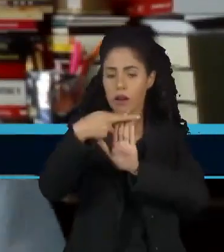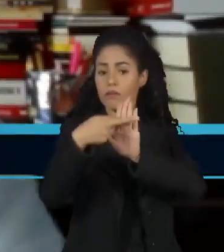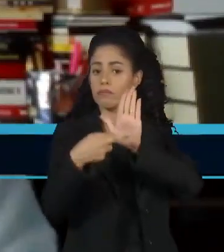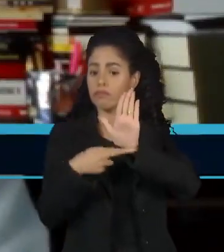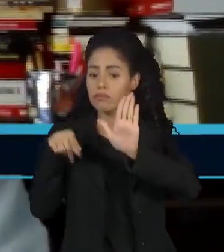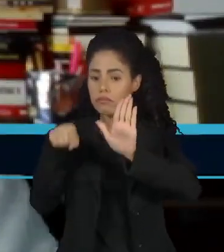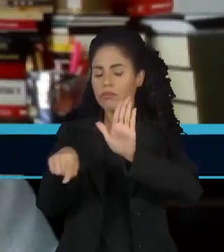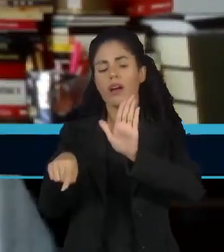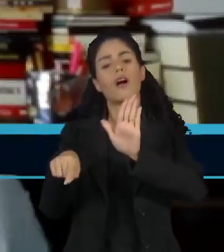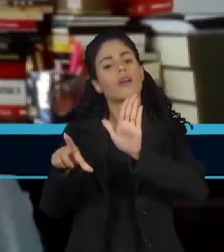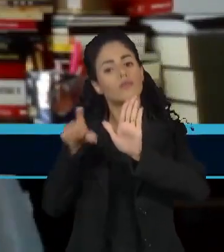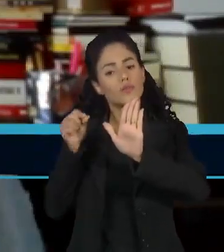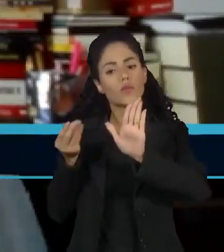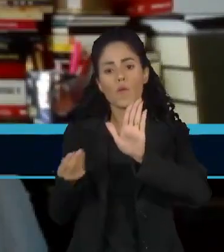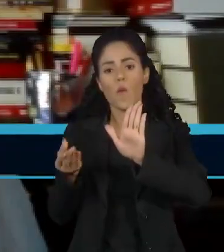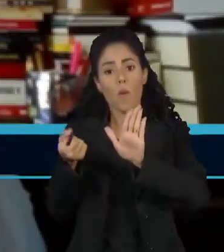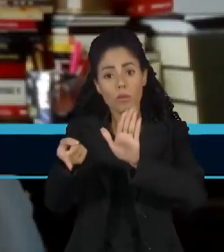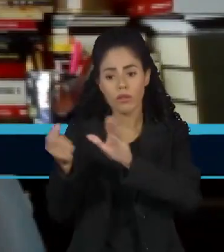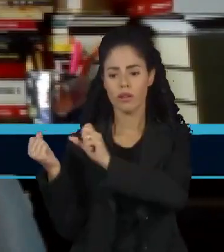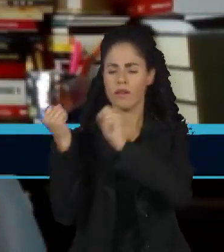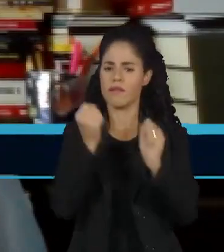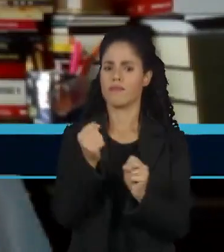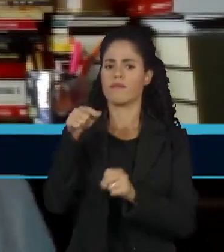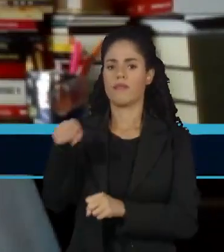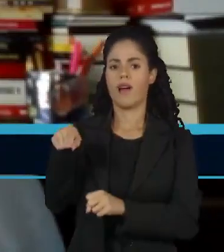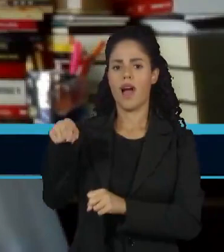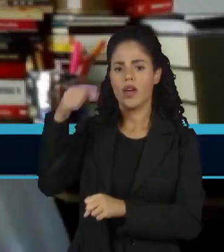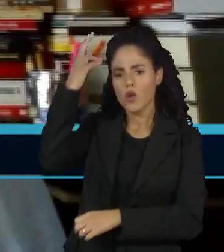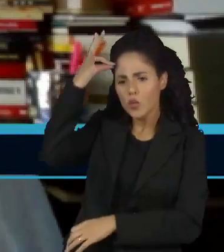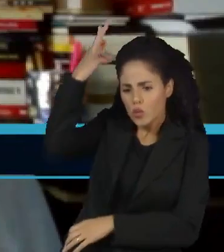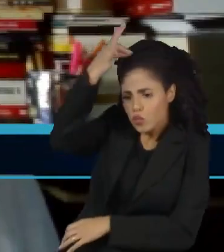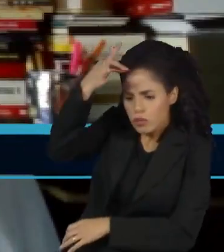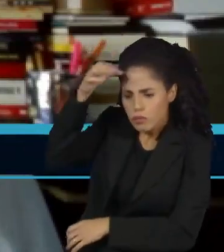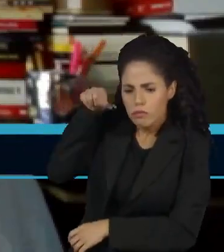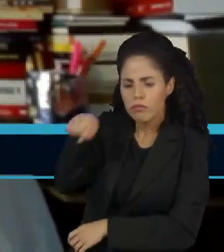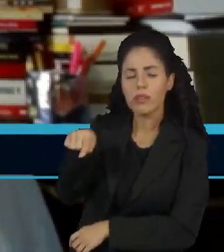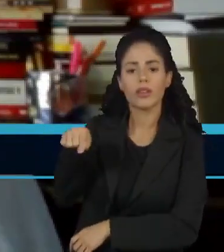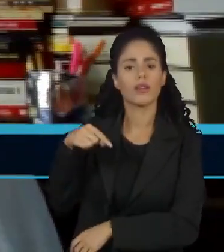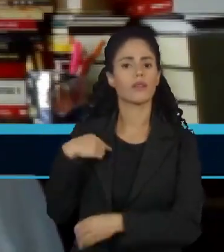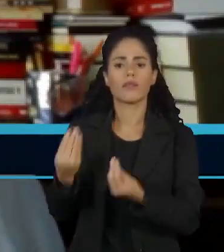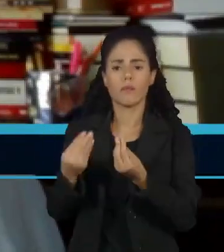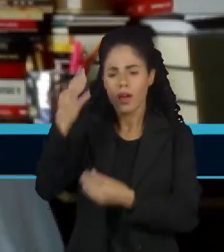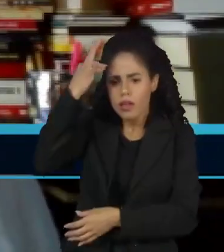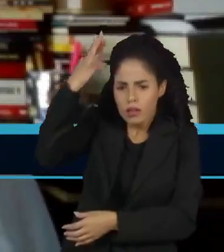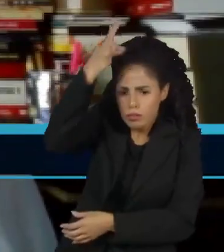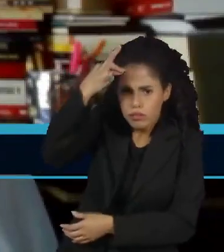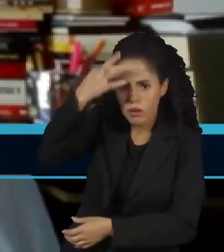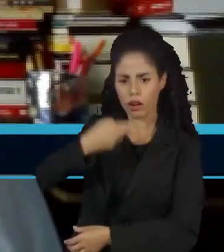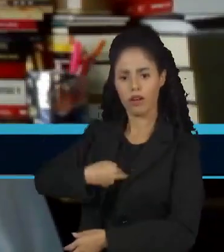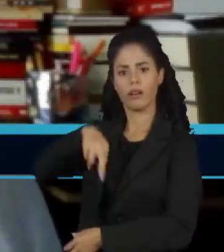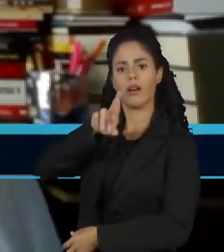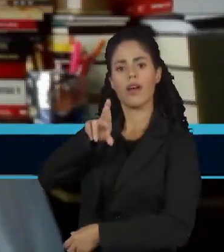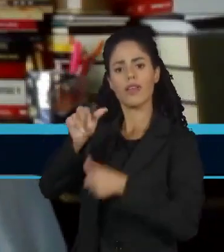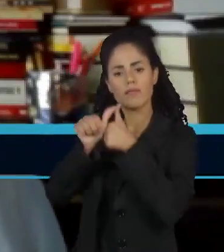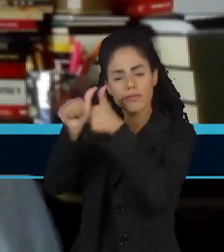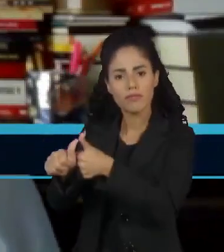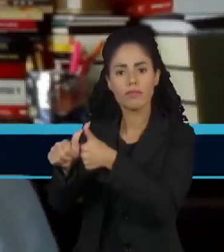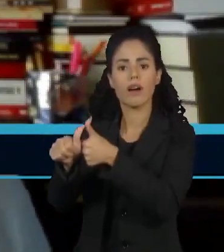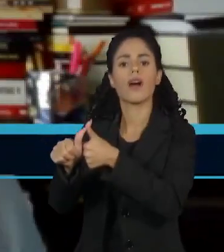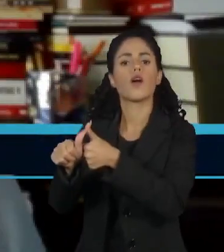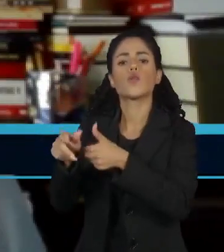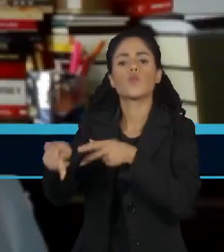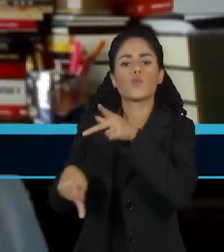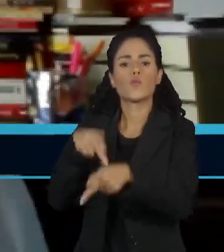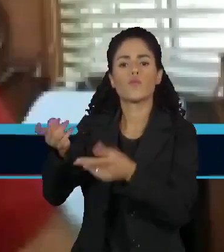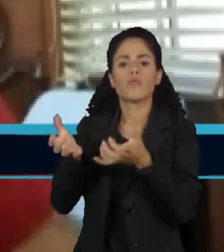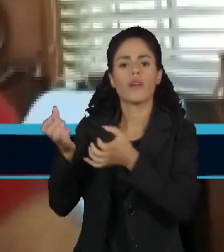Estado ao poder espiritual, mas não a espiritualidade, mas a denominação favorecida por aqueles que querem